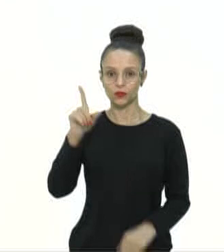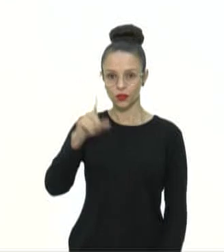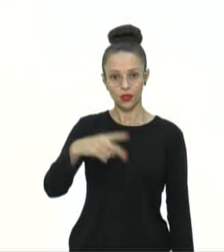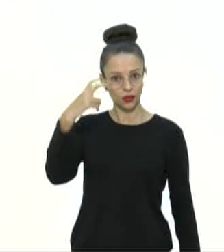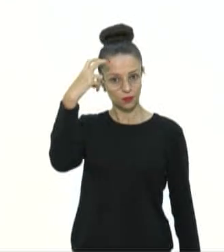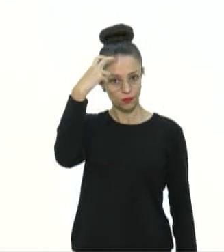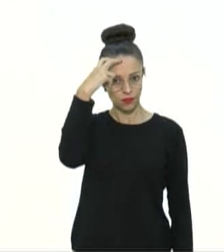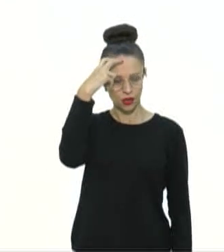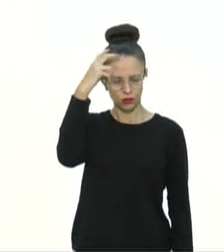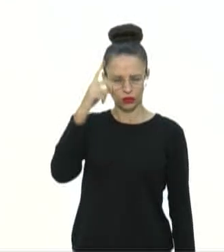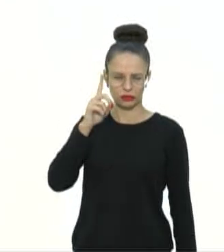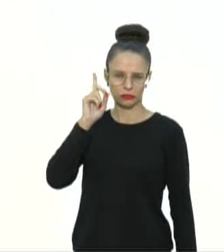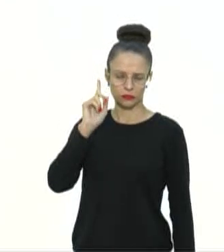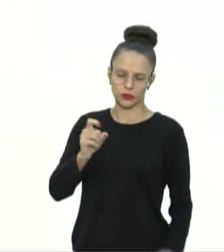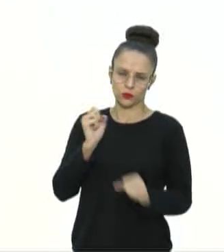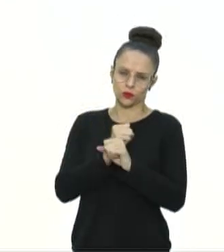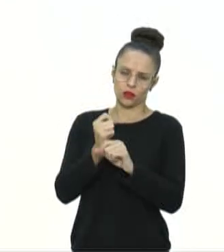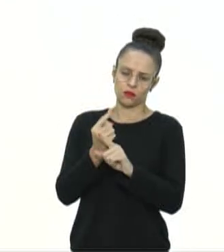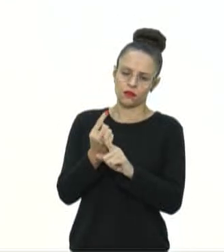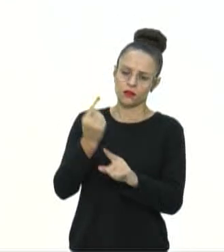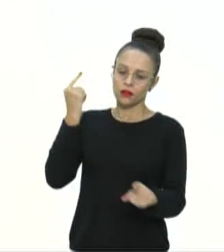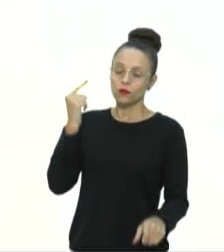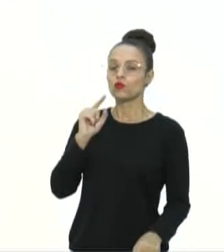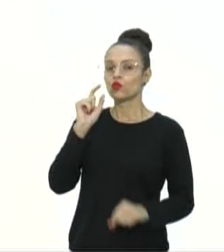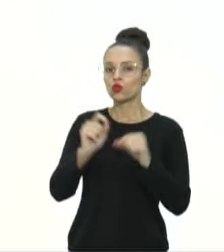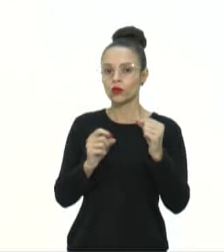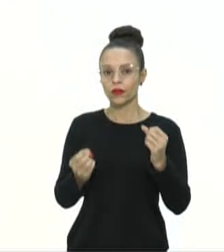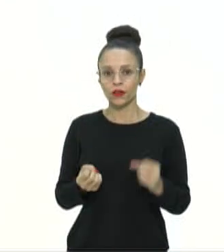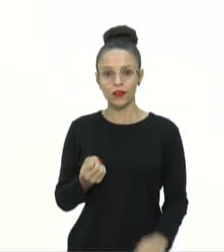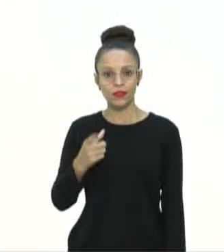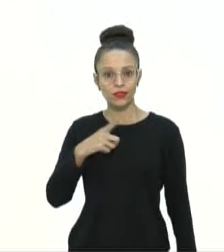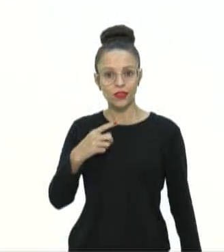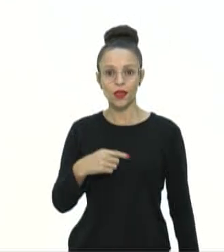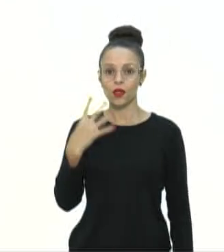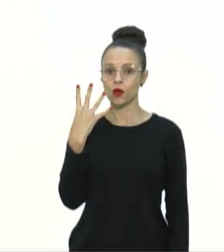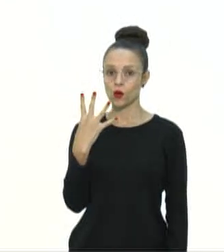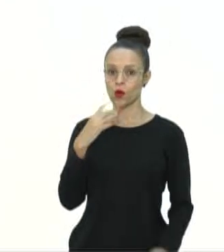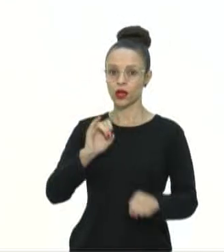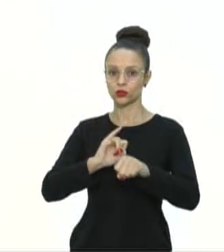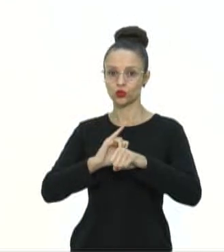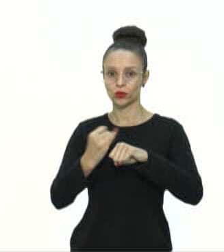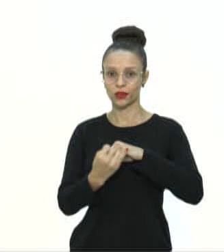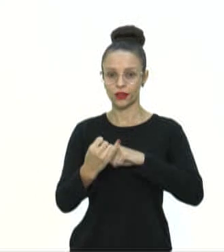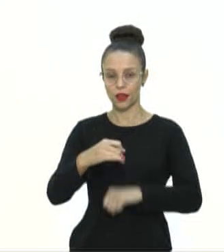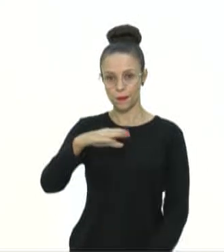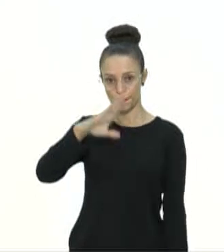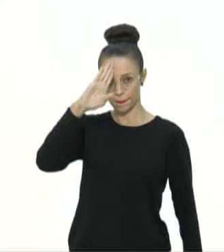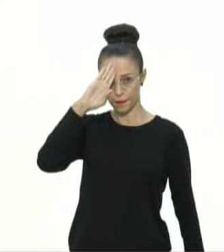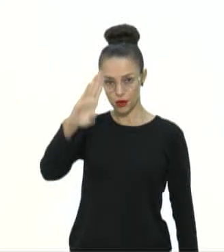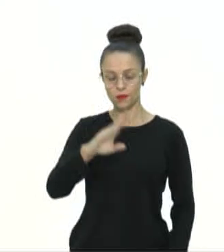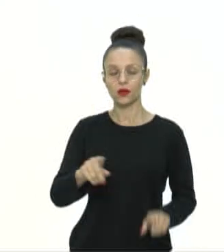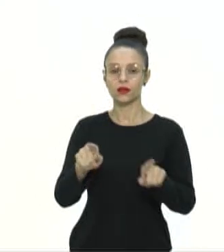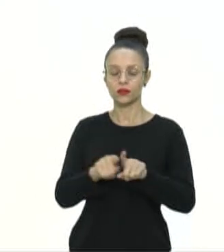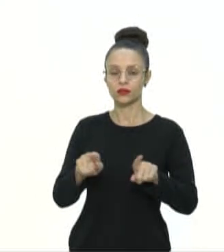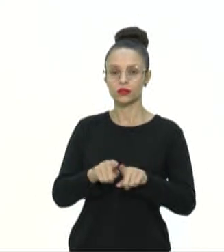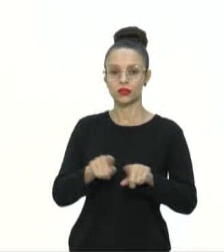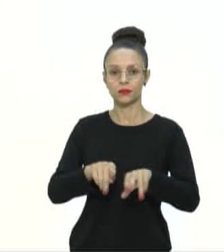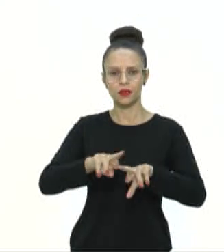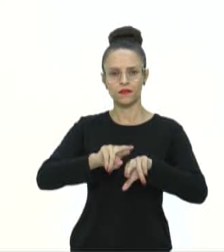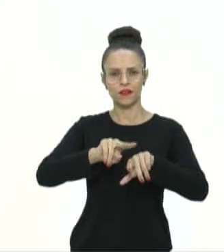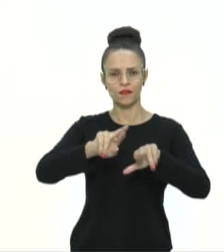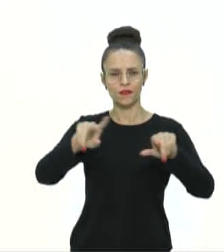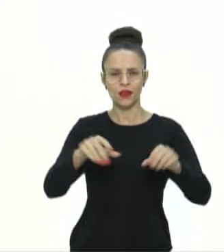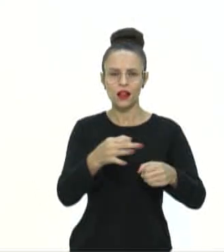cultura milenar, formada por 4 ilhas principais e mais variadas centenas